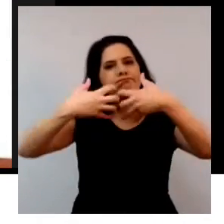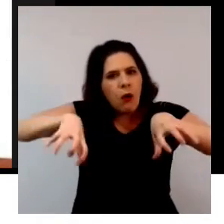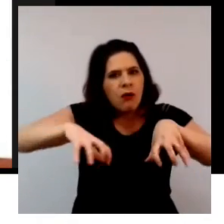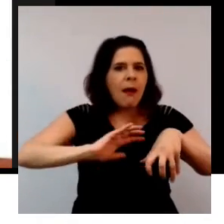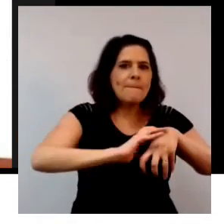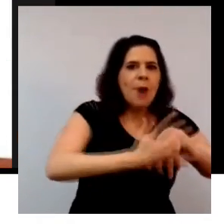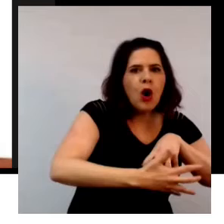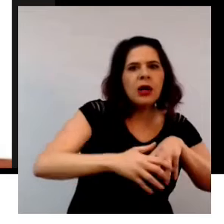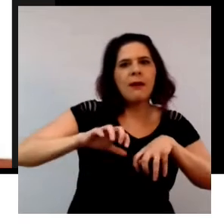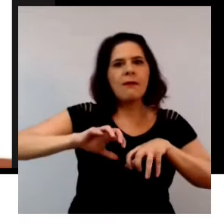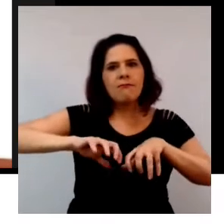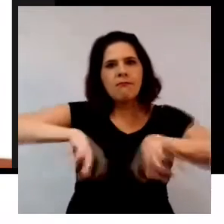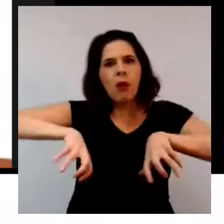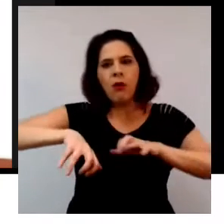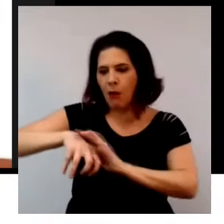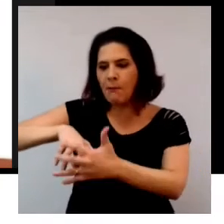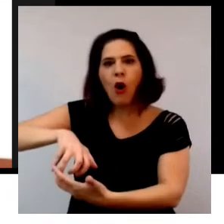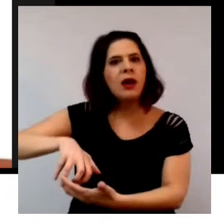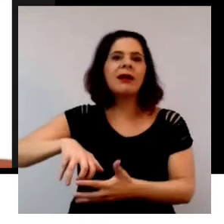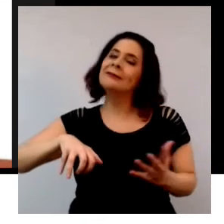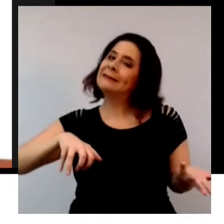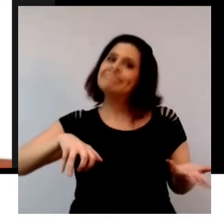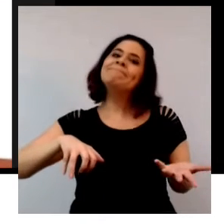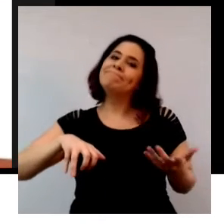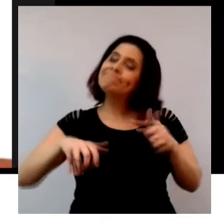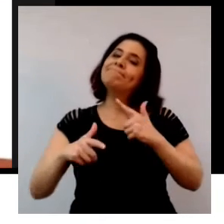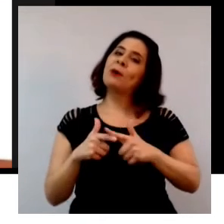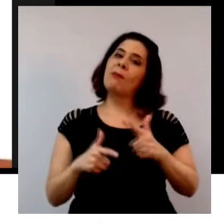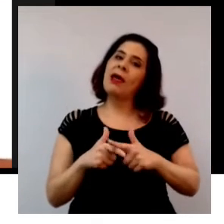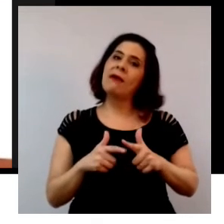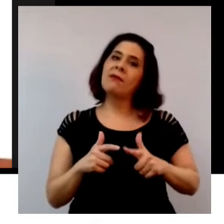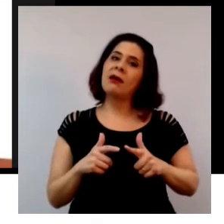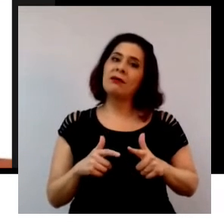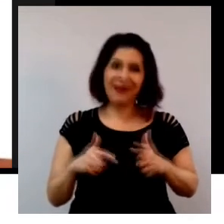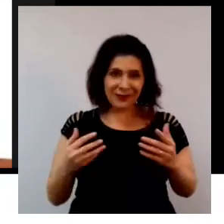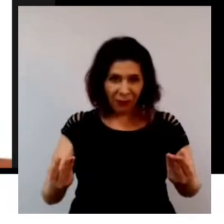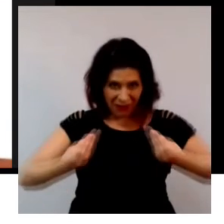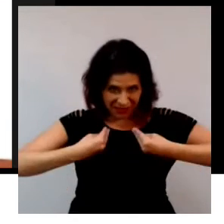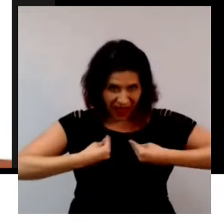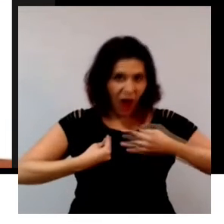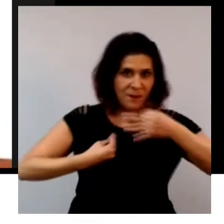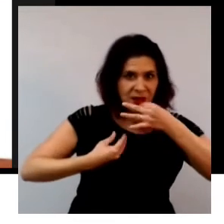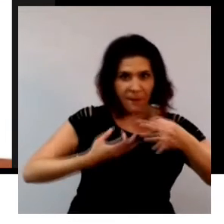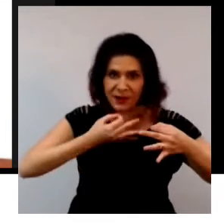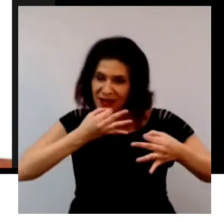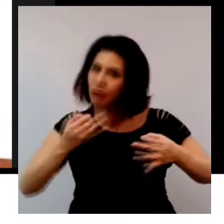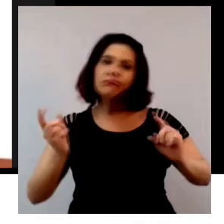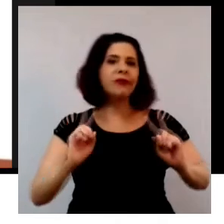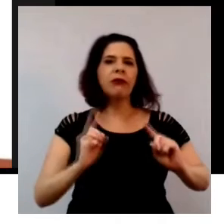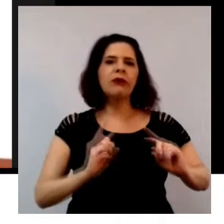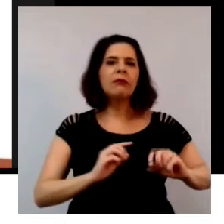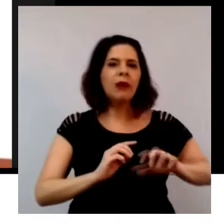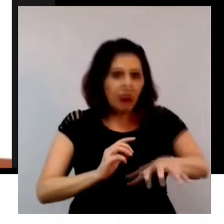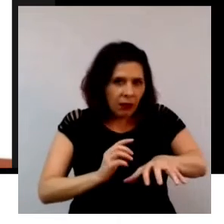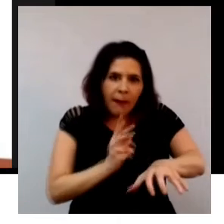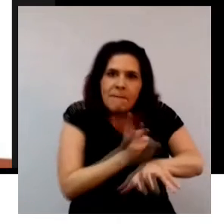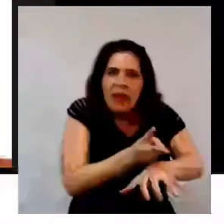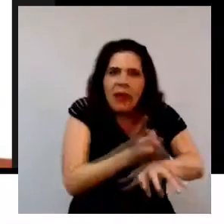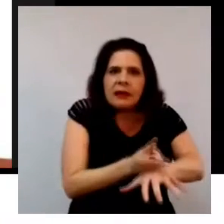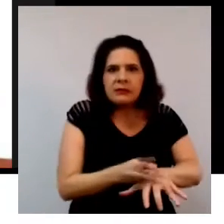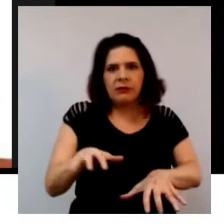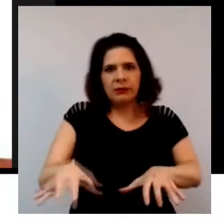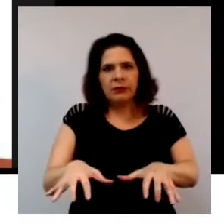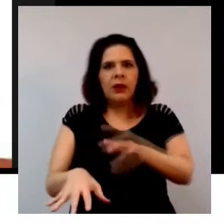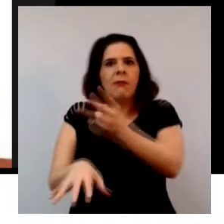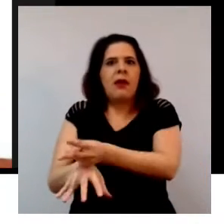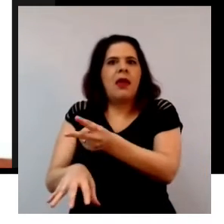porque elas impulsionam o debate, mas porque elas nos aprisionam em bolhas, ou nos colocam muito mais próximos de informação